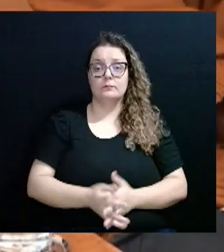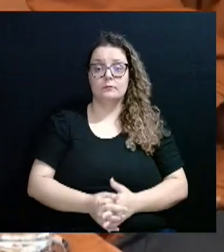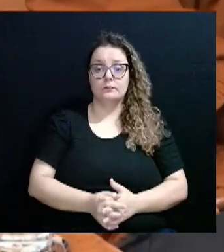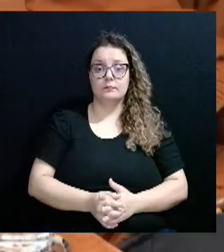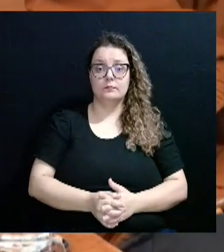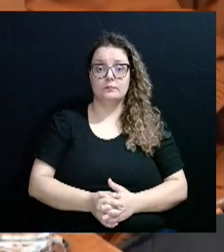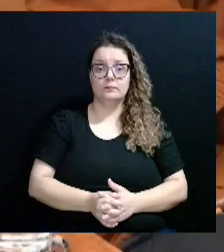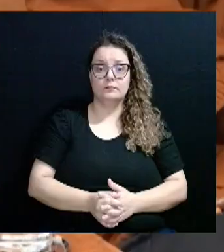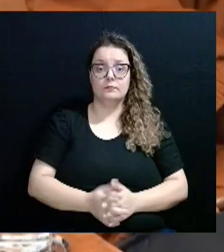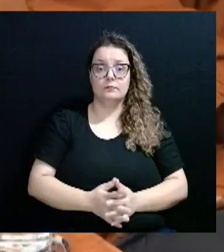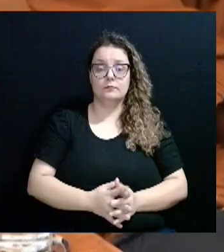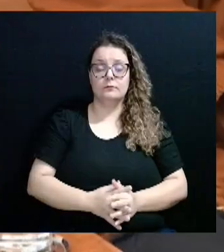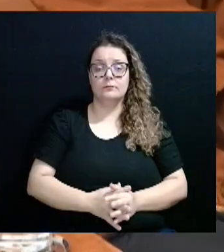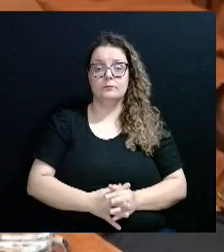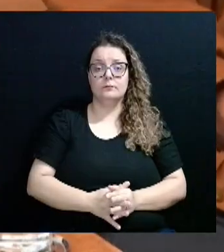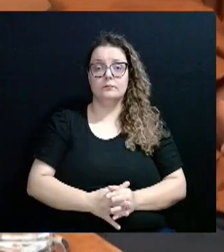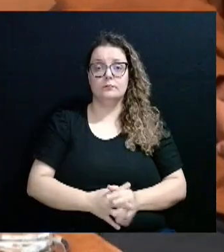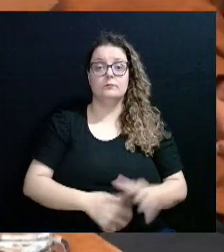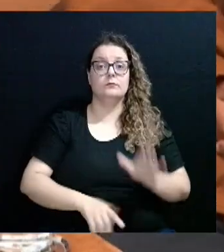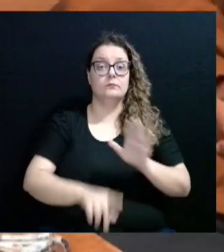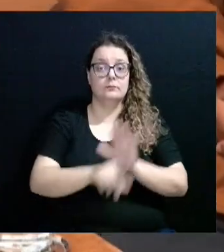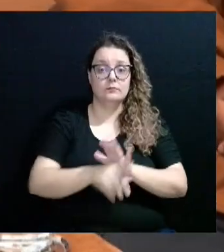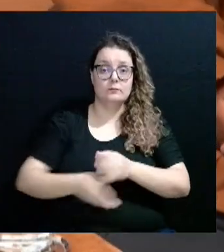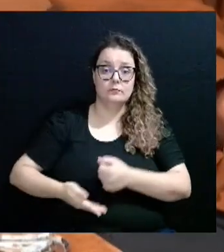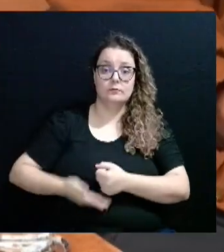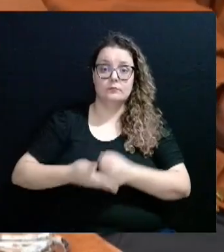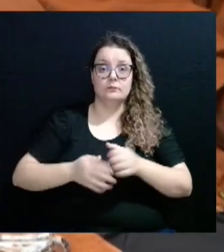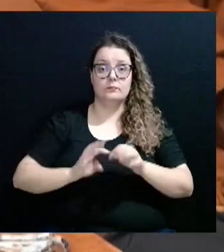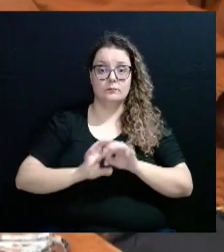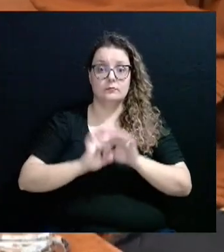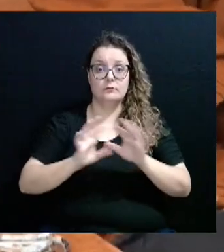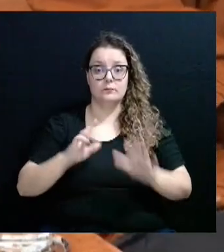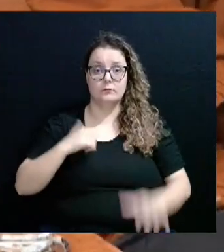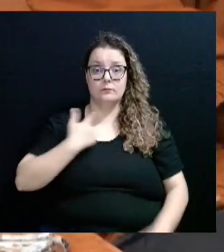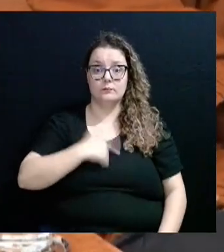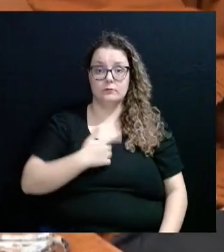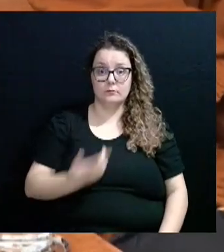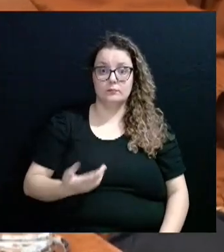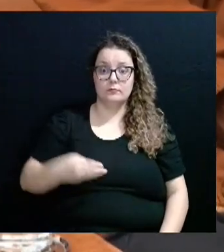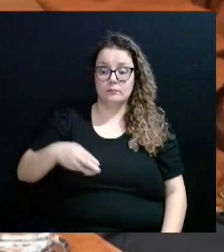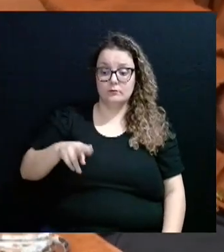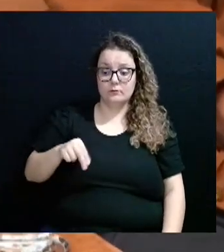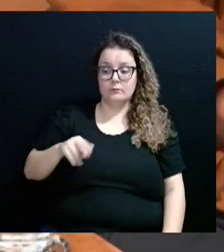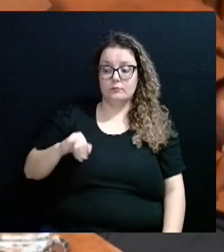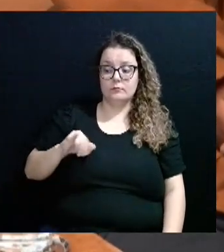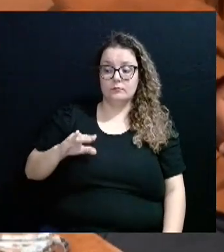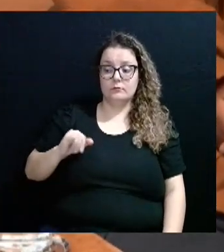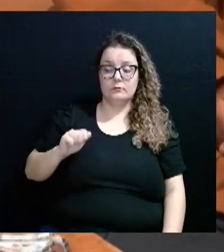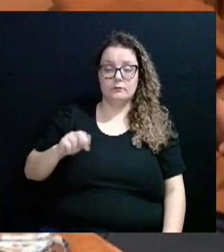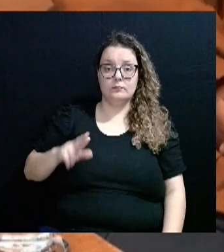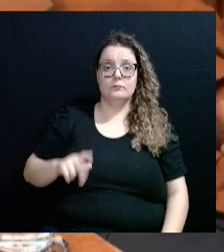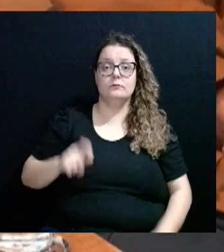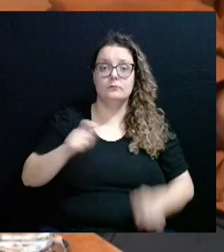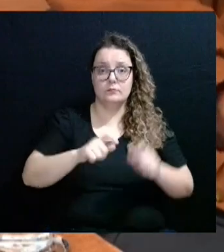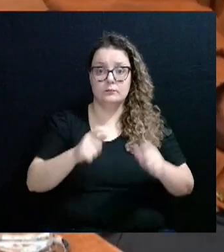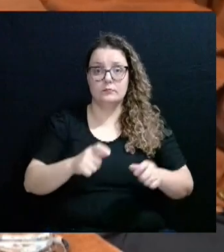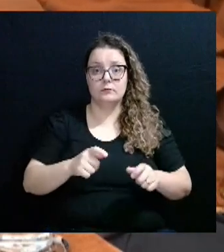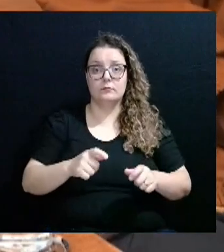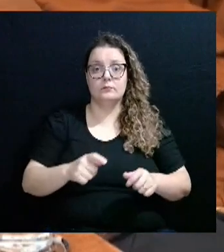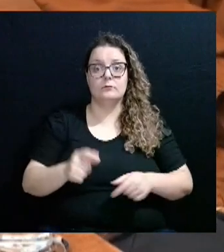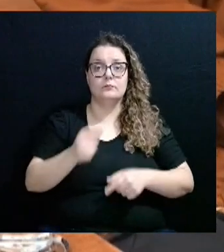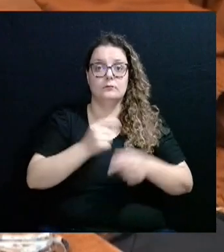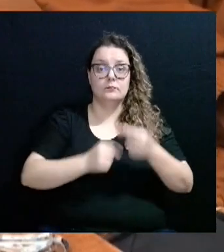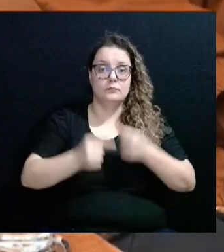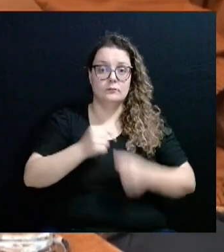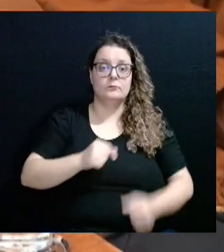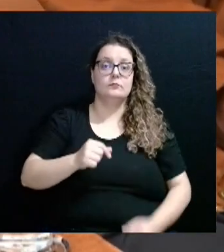munidos de uma lei que nos permite municiar a galera de recursos, mas os nossos a gente acabava que